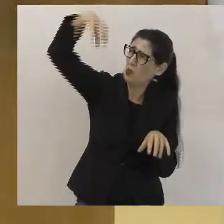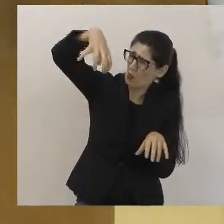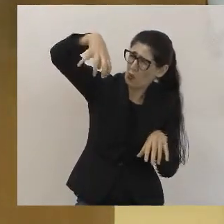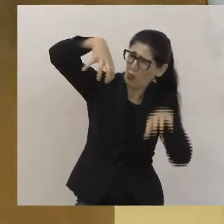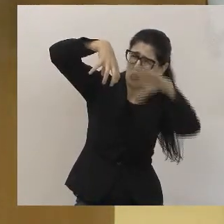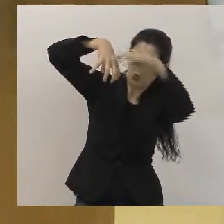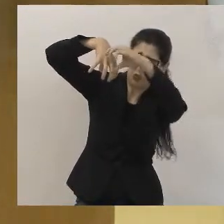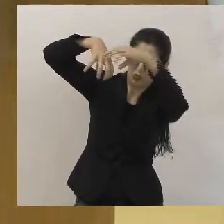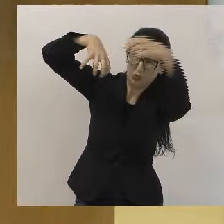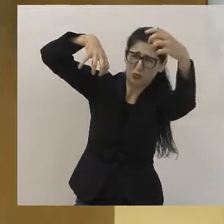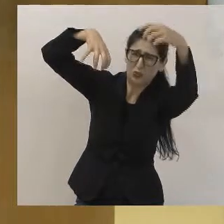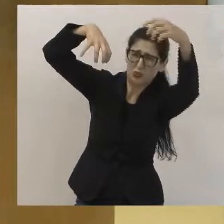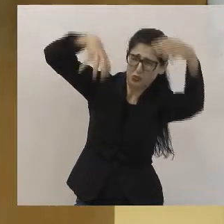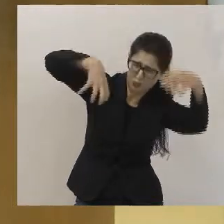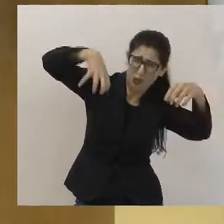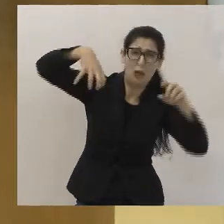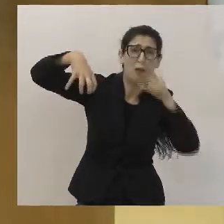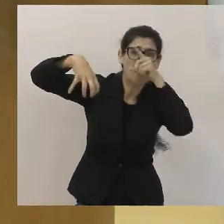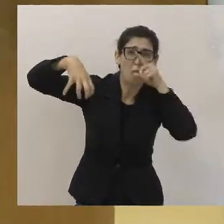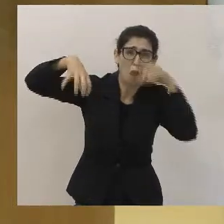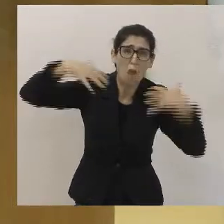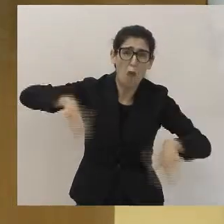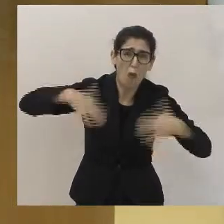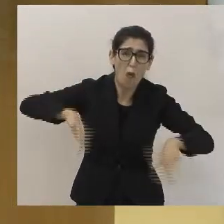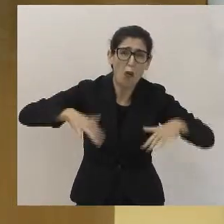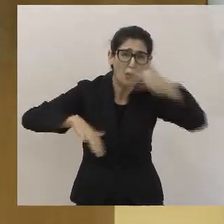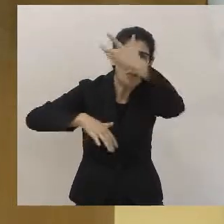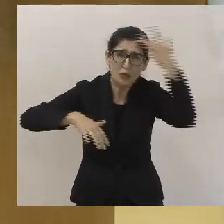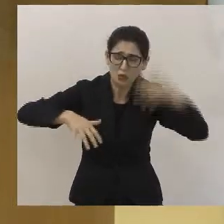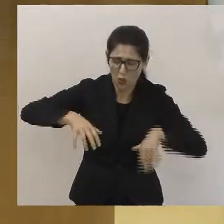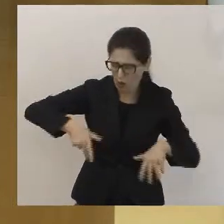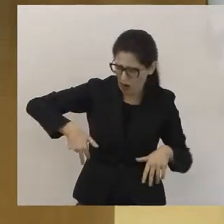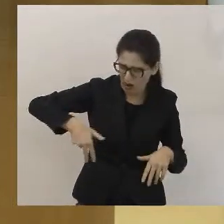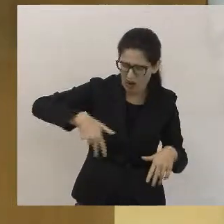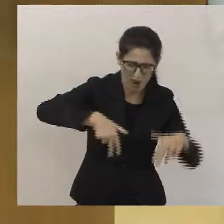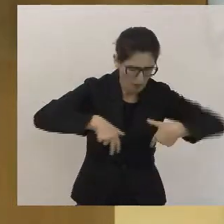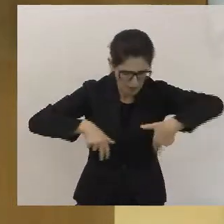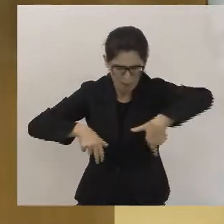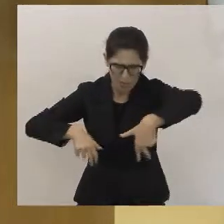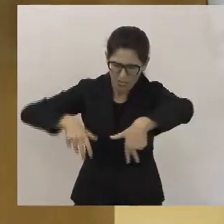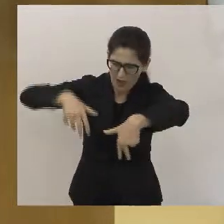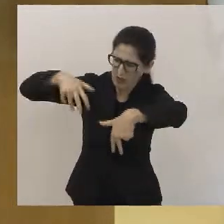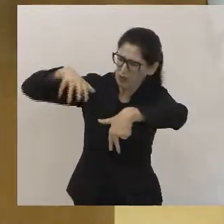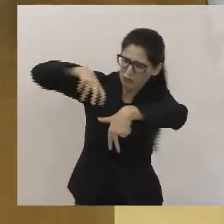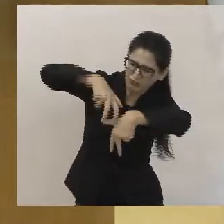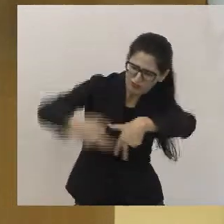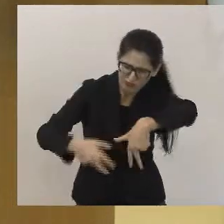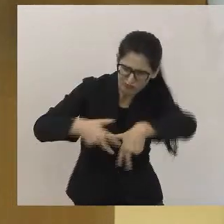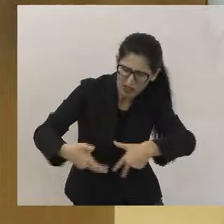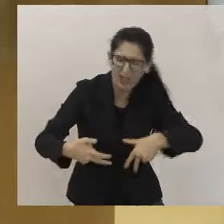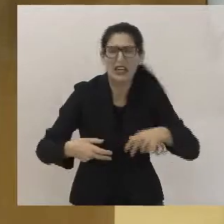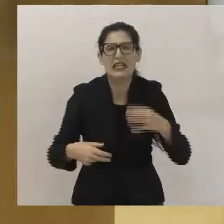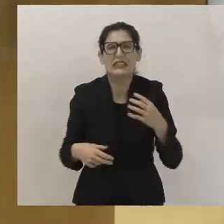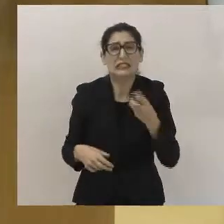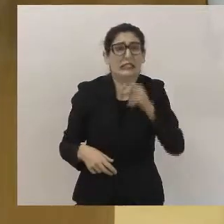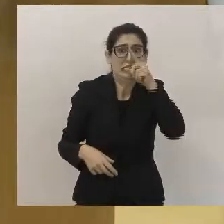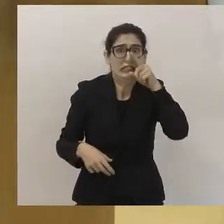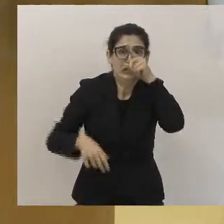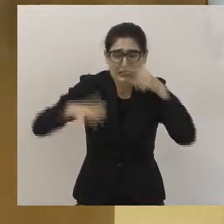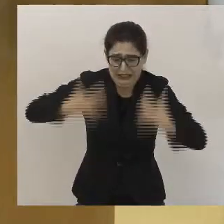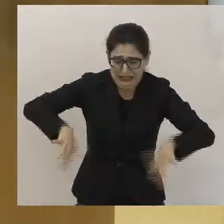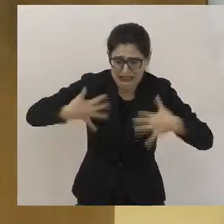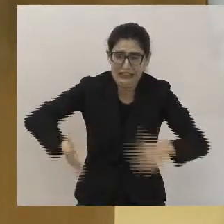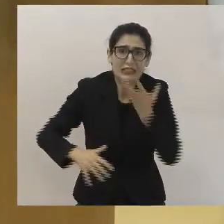que pode cair na cabeça de alguém e aceitá la a criança que pode cortar os pés